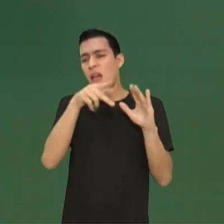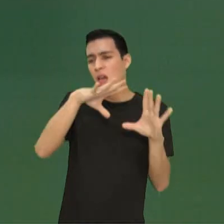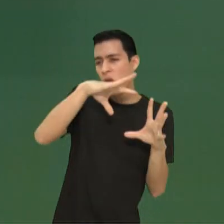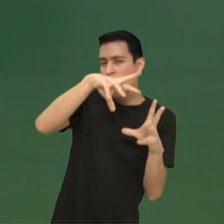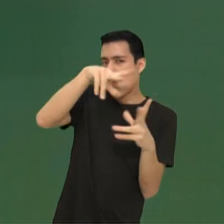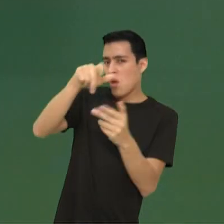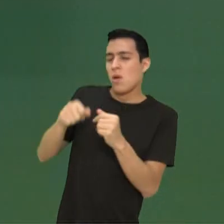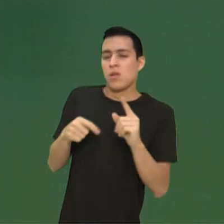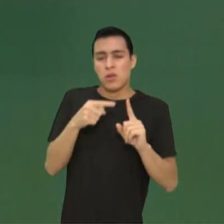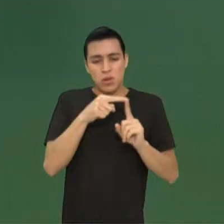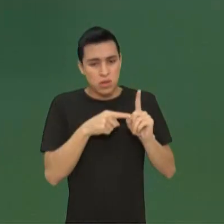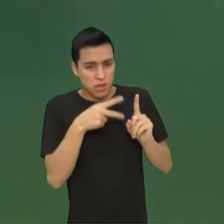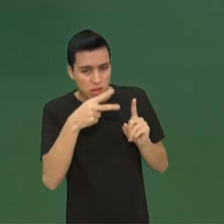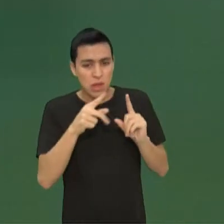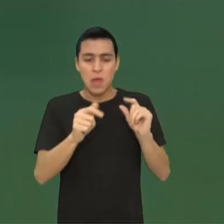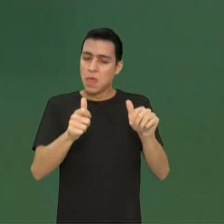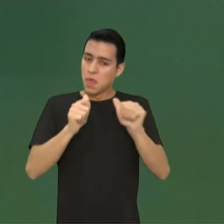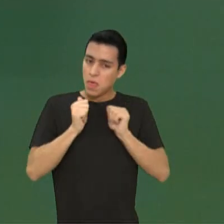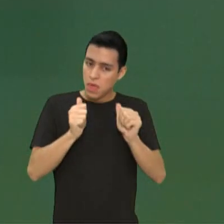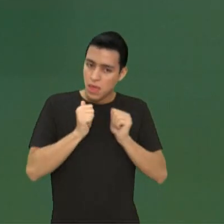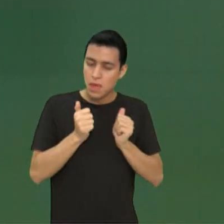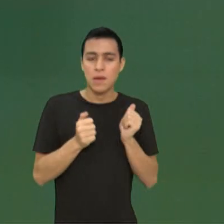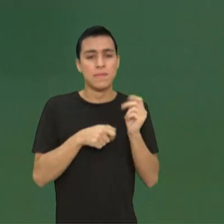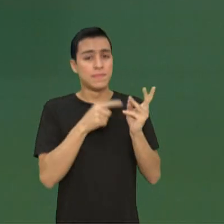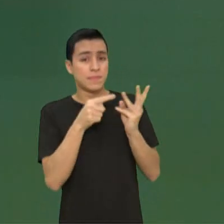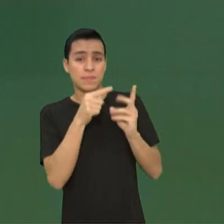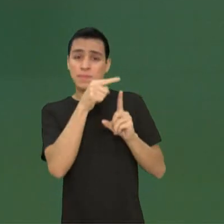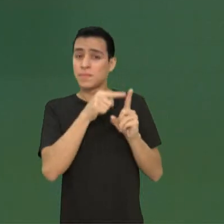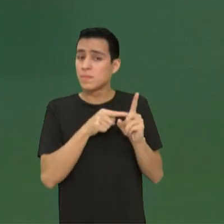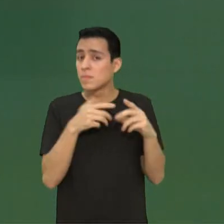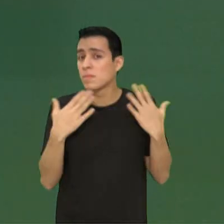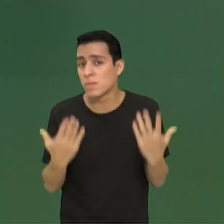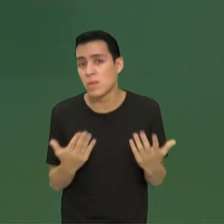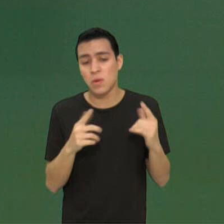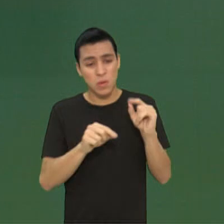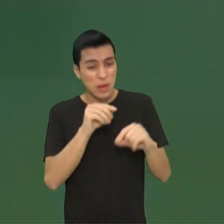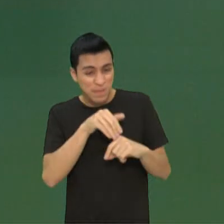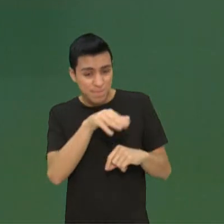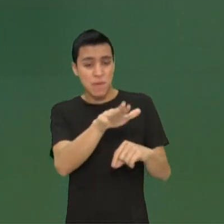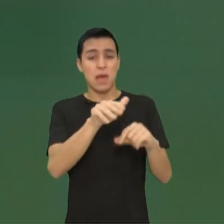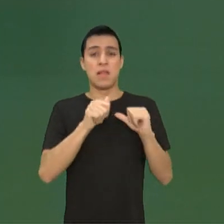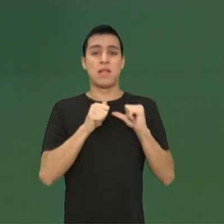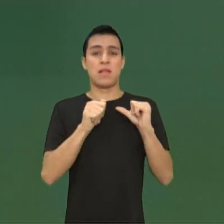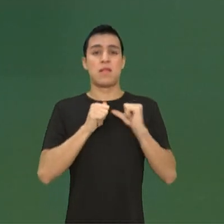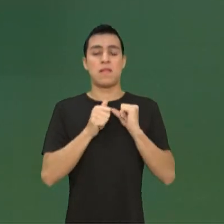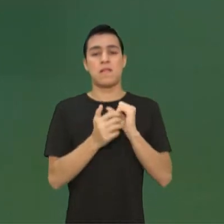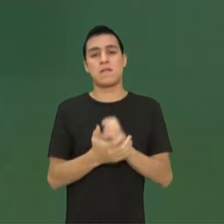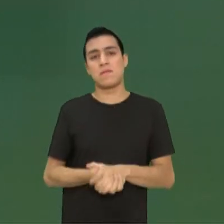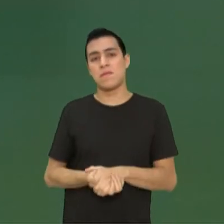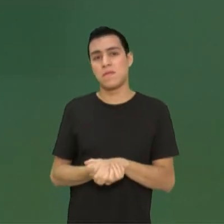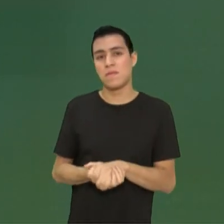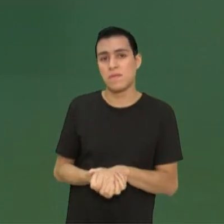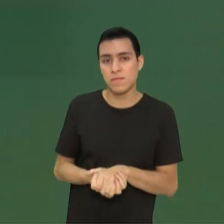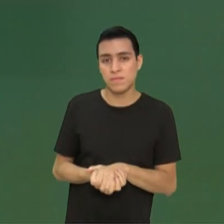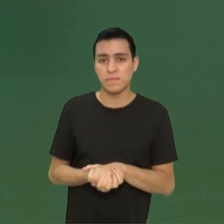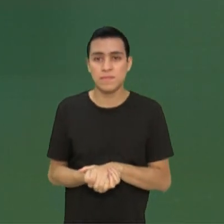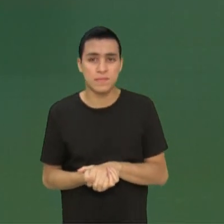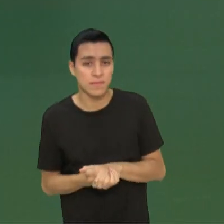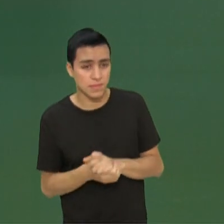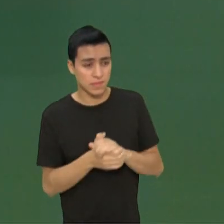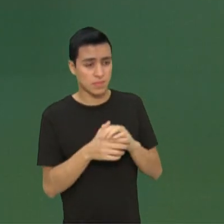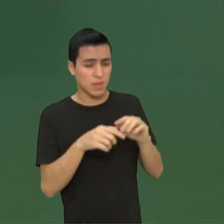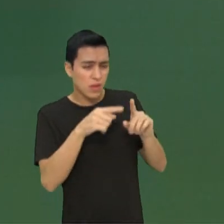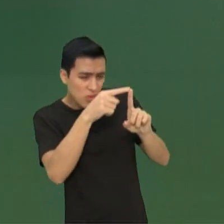globais, tipo 2, negligenciadas, e tipo 3, mais negligenciadas. Essa